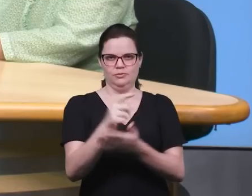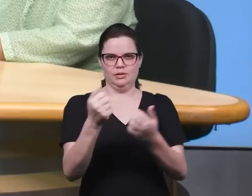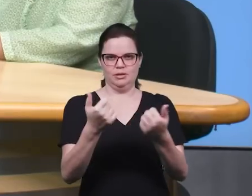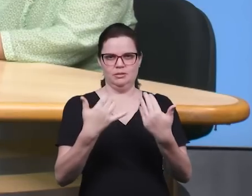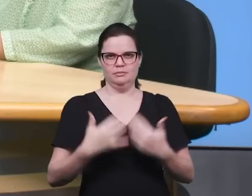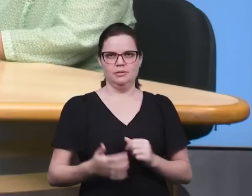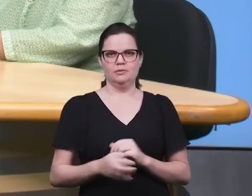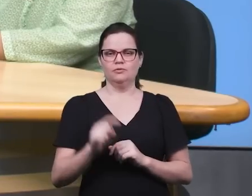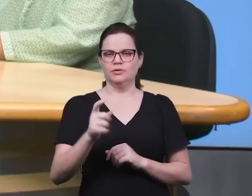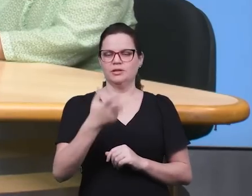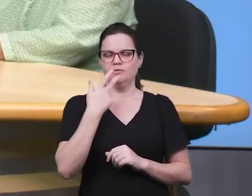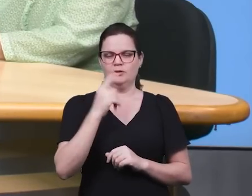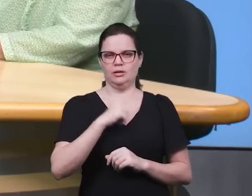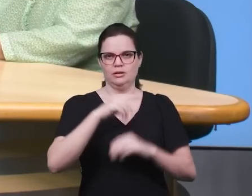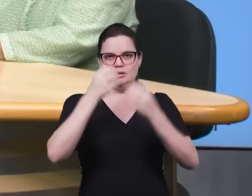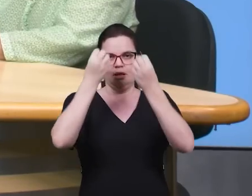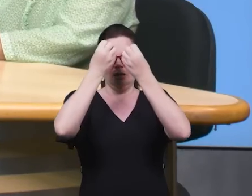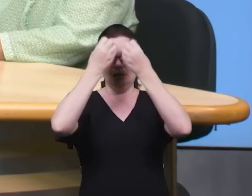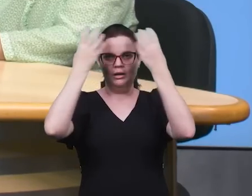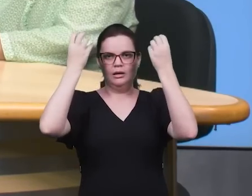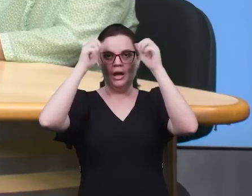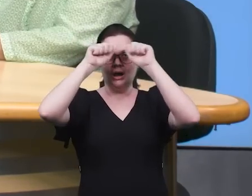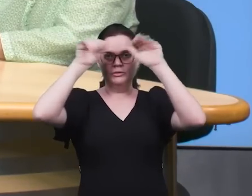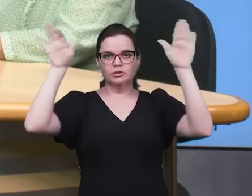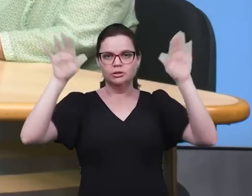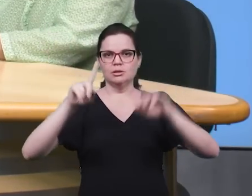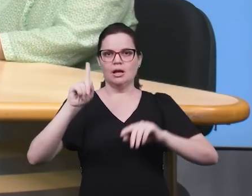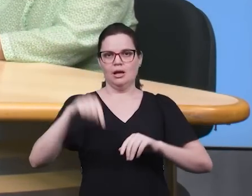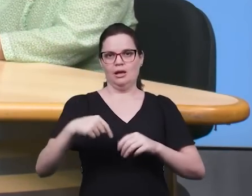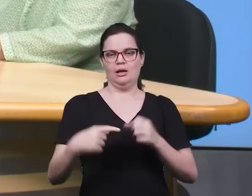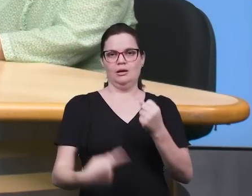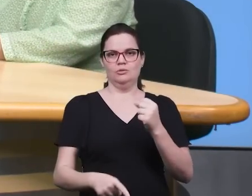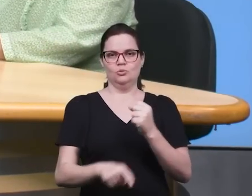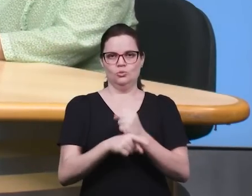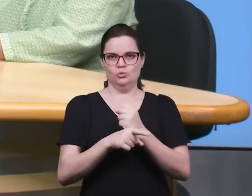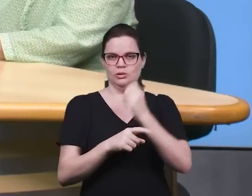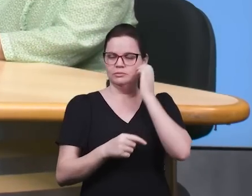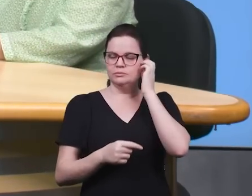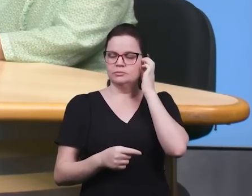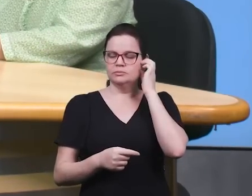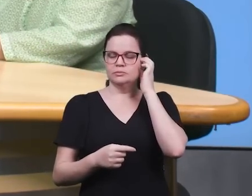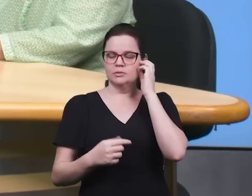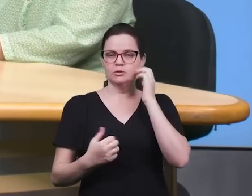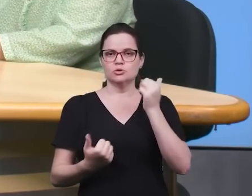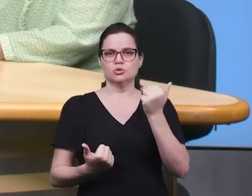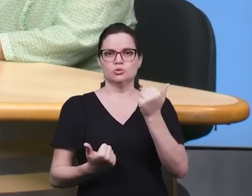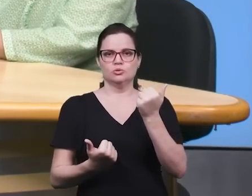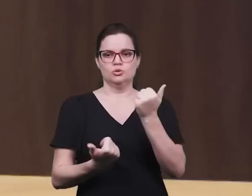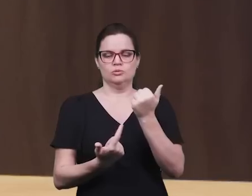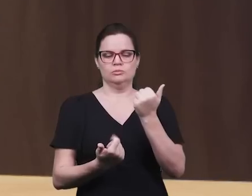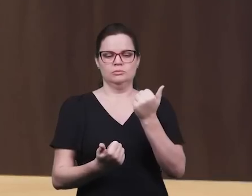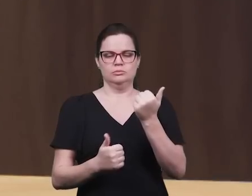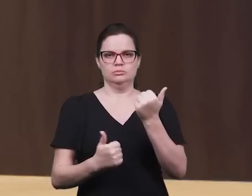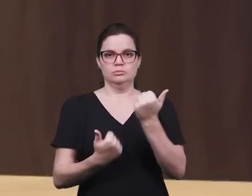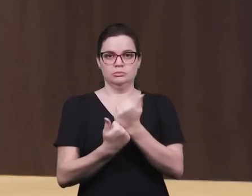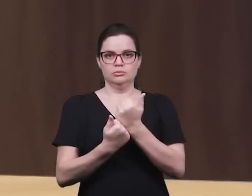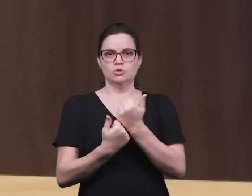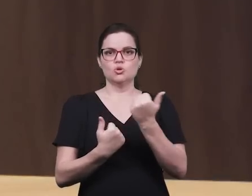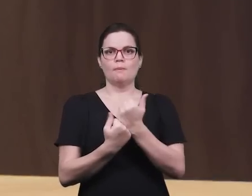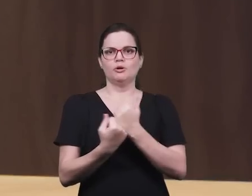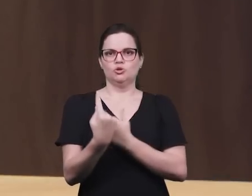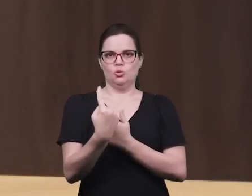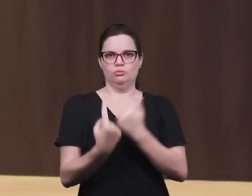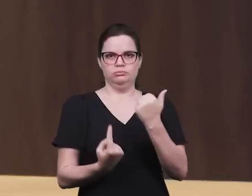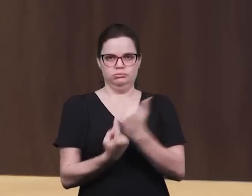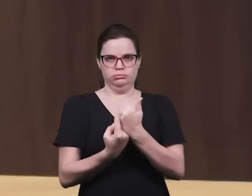né, autismo, grau leve. O famoso grau 1. Grau 1, né? Isso. E você sente, você